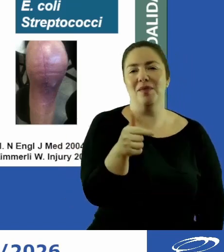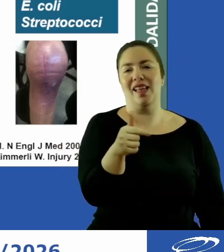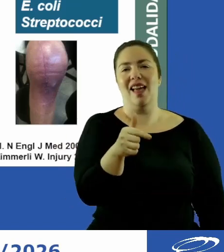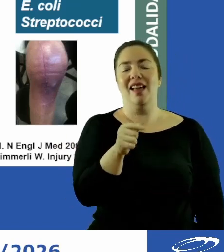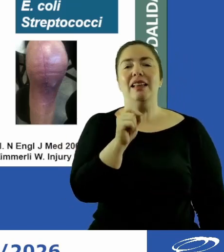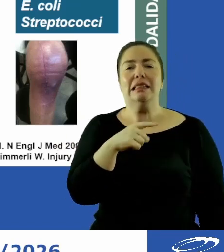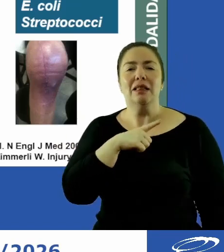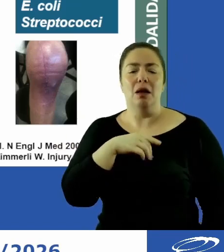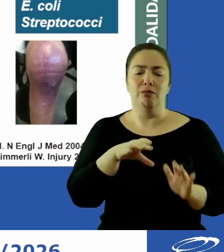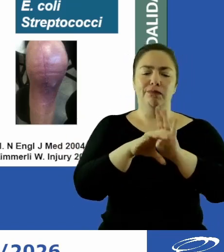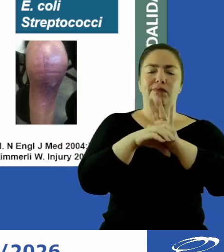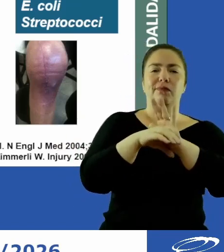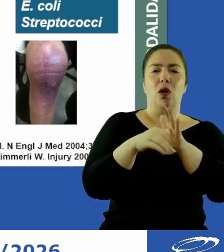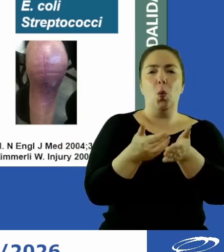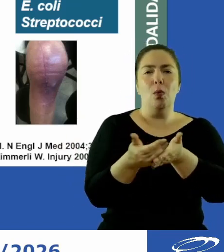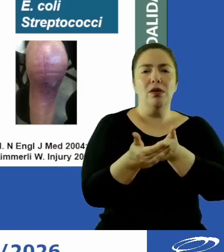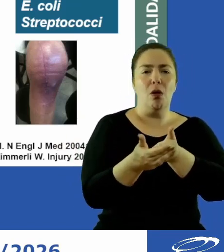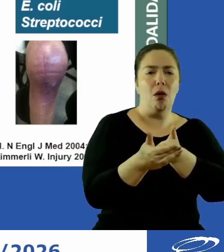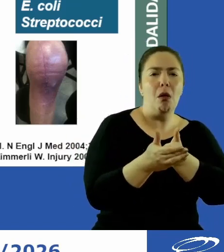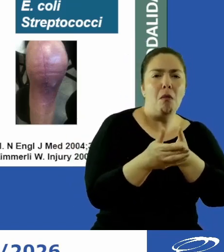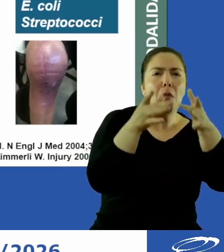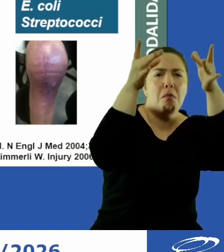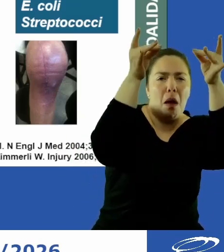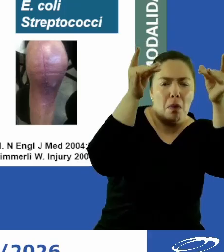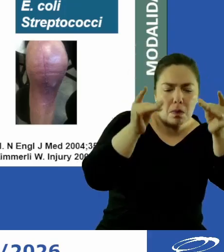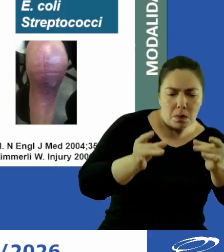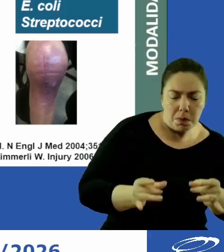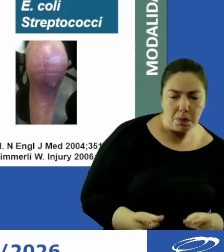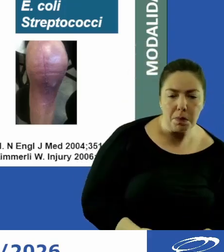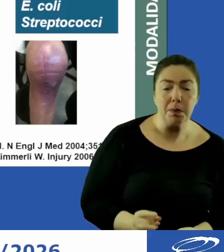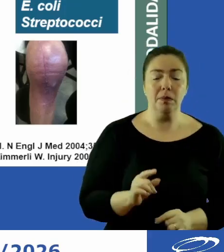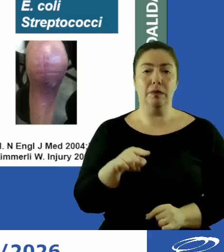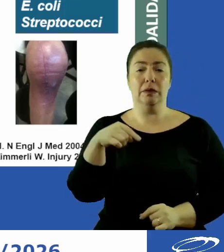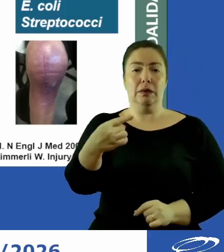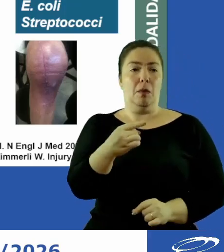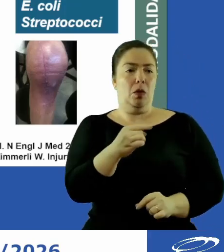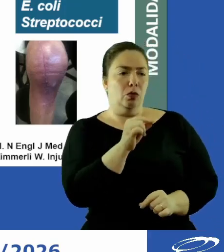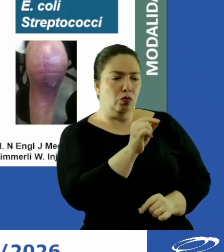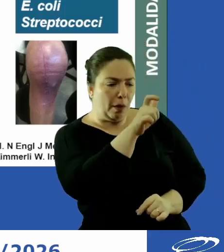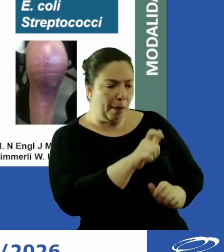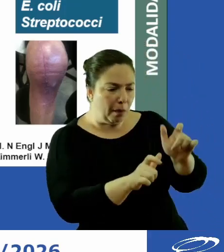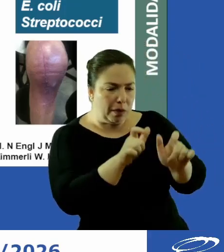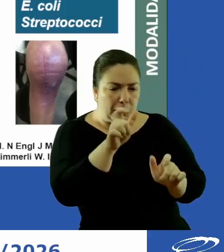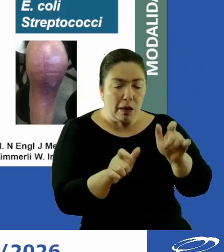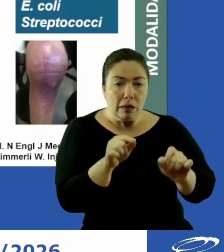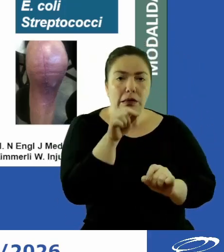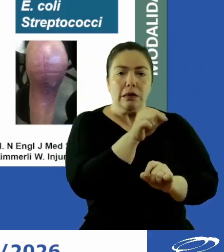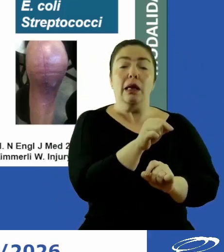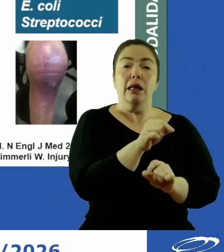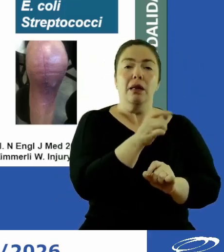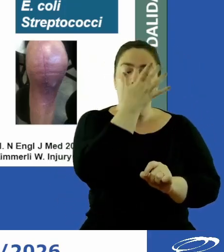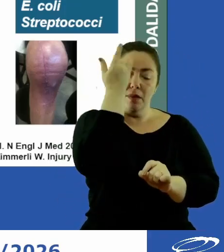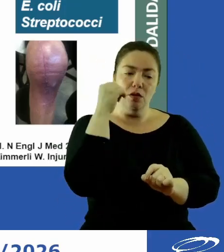ele classificou as infecções em precoce, intermediária e tardia, e fez um relacionamento entre clínica e microbiologia. Por